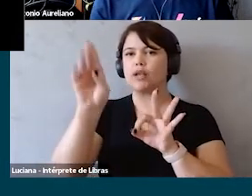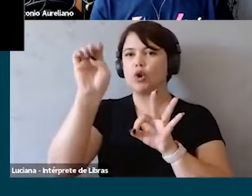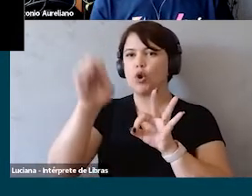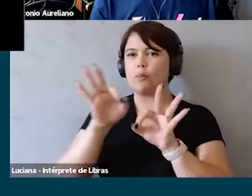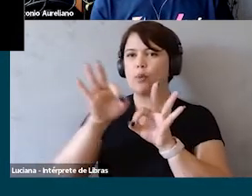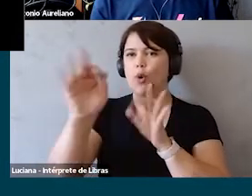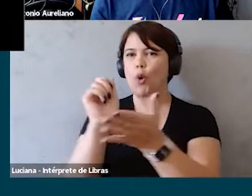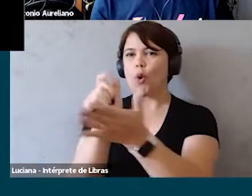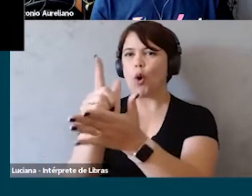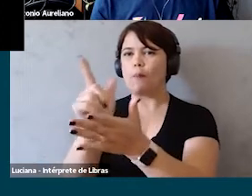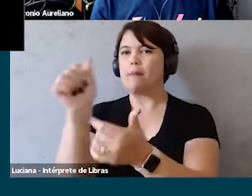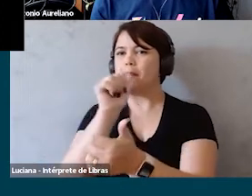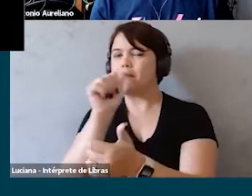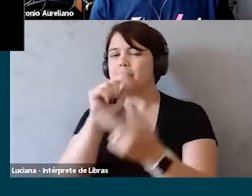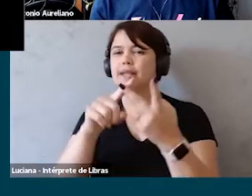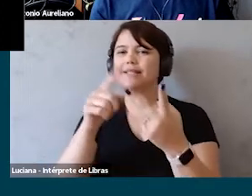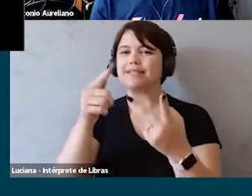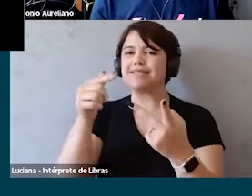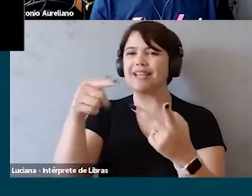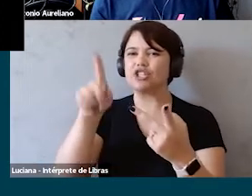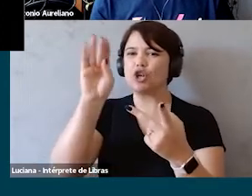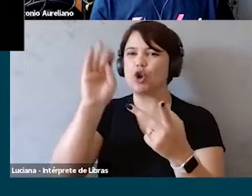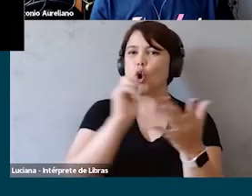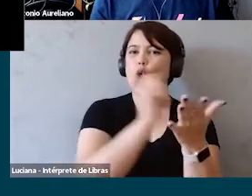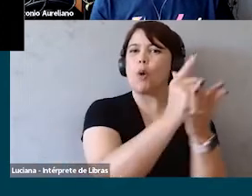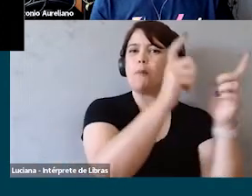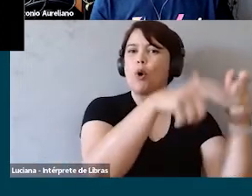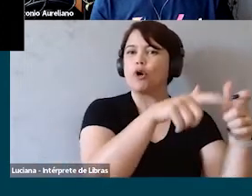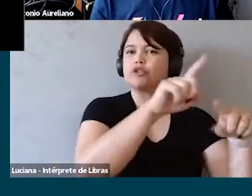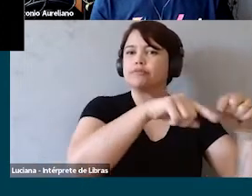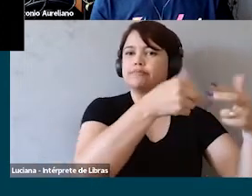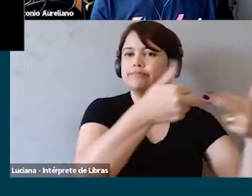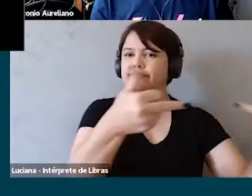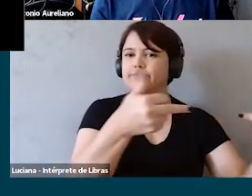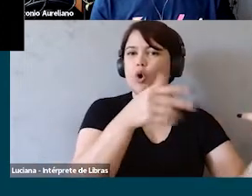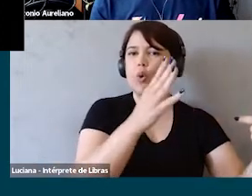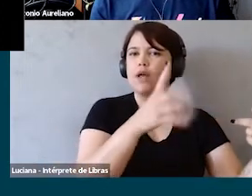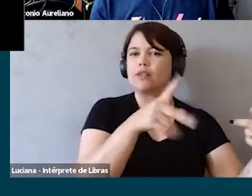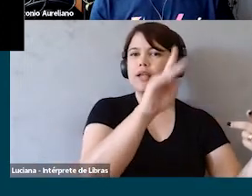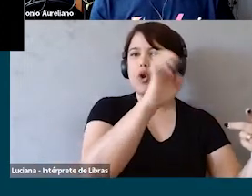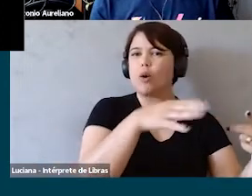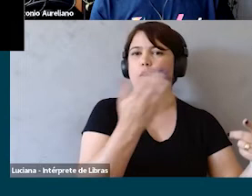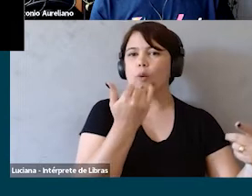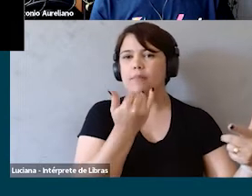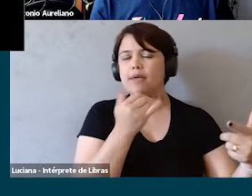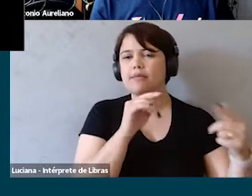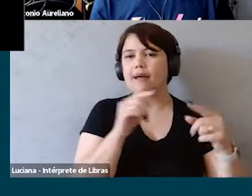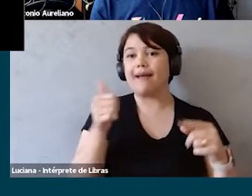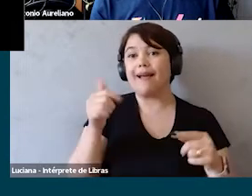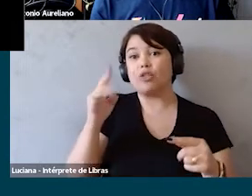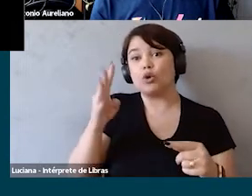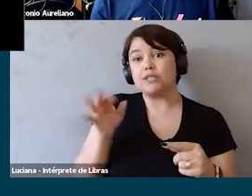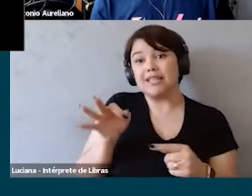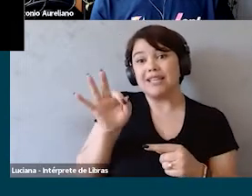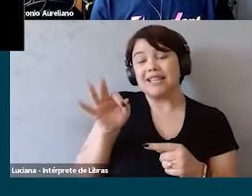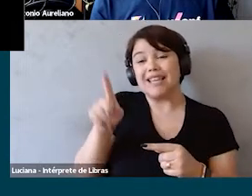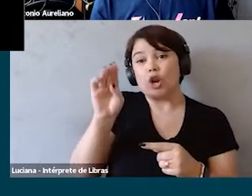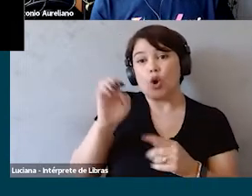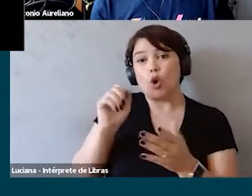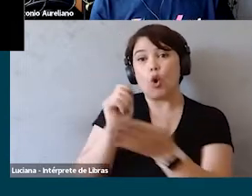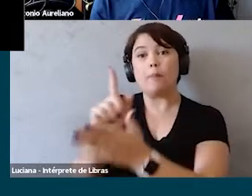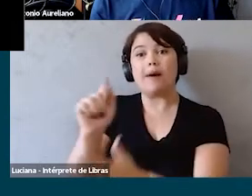distância, compra suas bebidas, em Campo Grande, a 7 km de distância, os utensílios que precisa, a outros 4 km a comida, e a